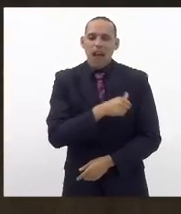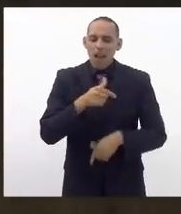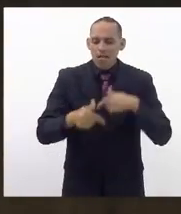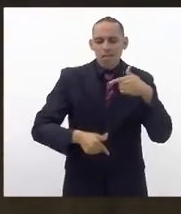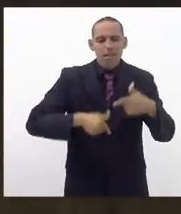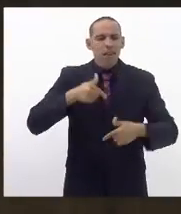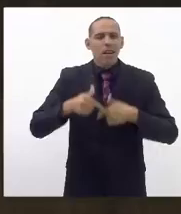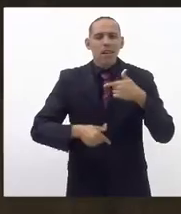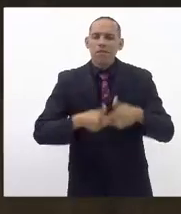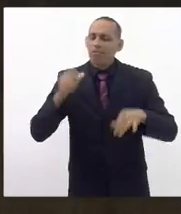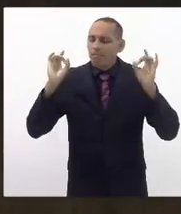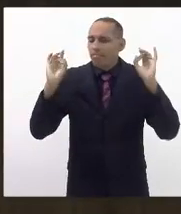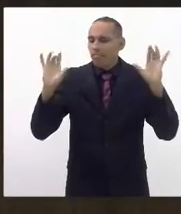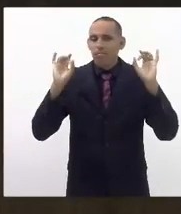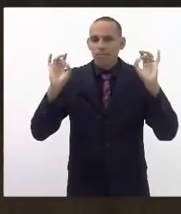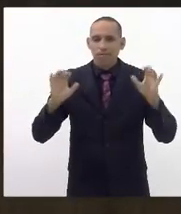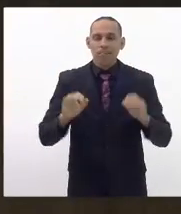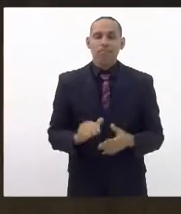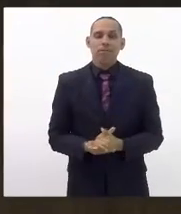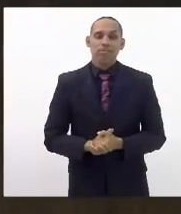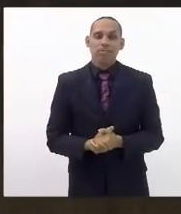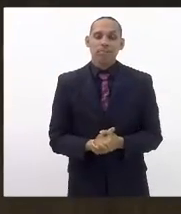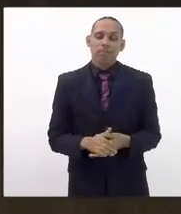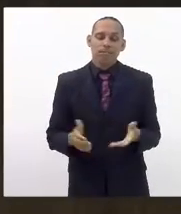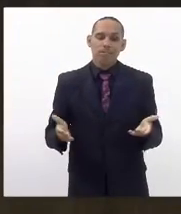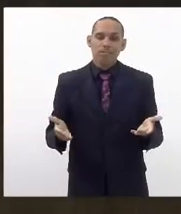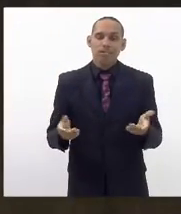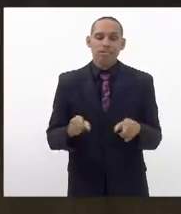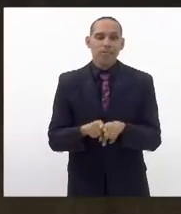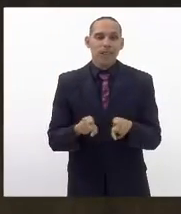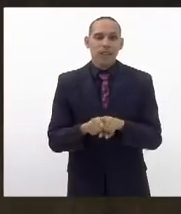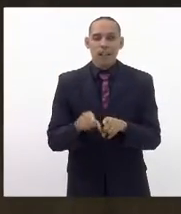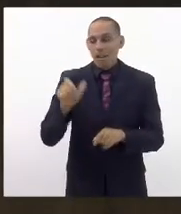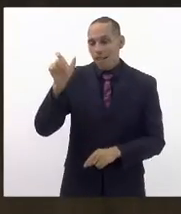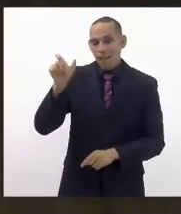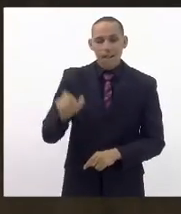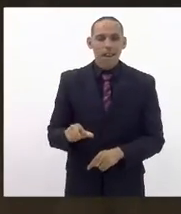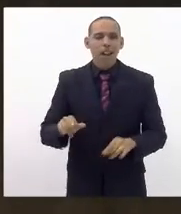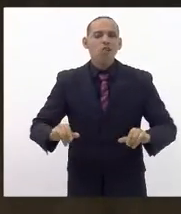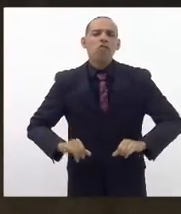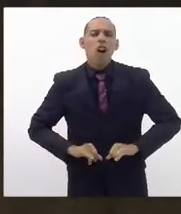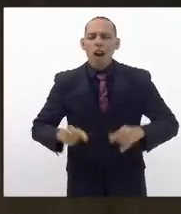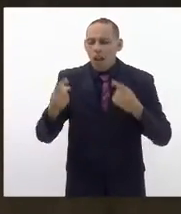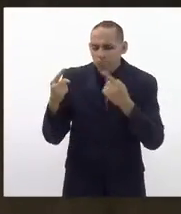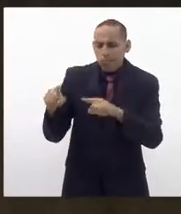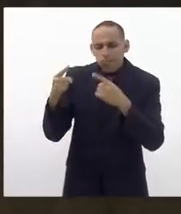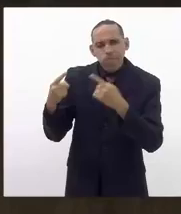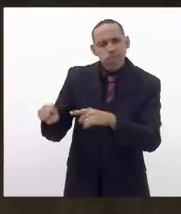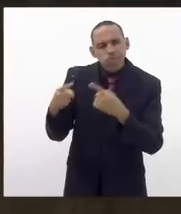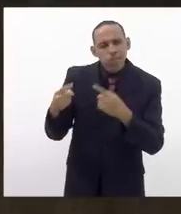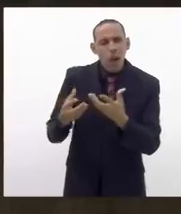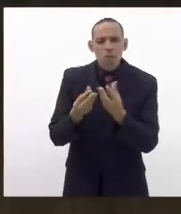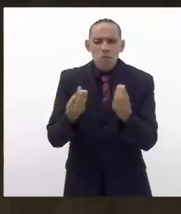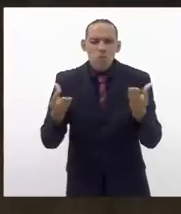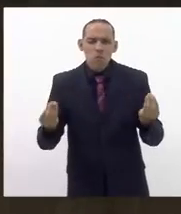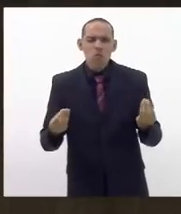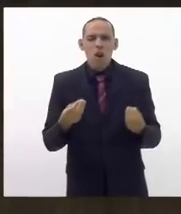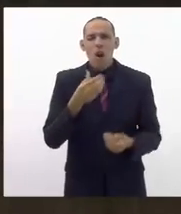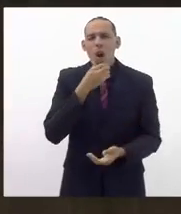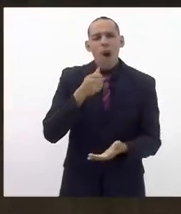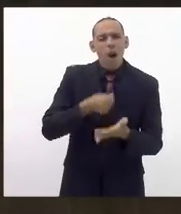trabalho excepcional, mas é, acima de tudo, uma pessoa que sofre muitos ataques, ataques